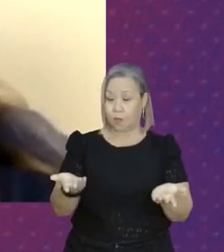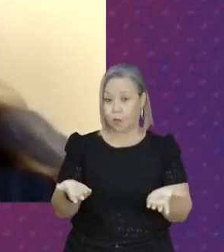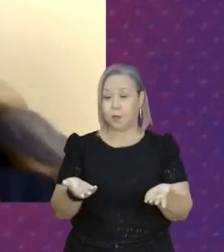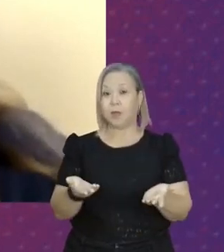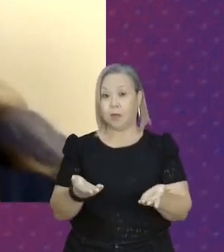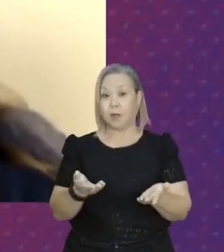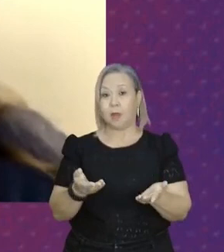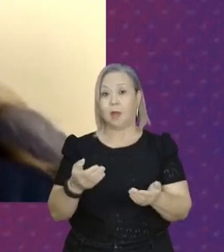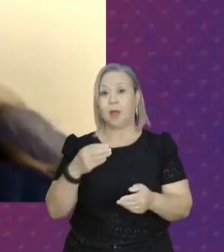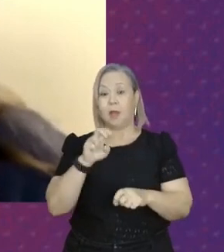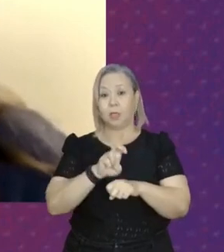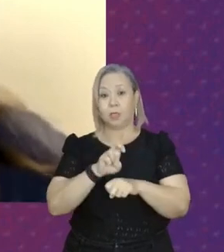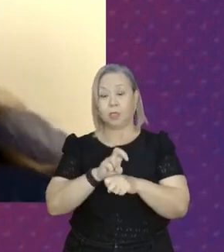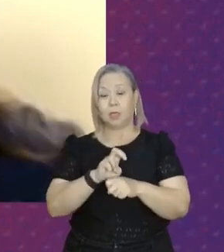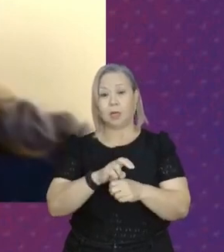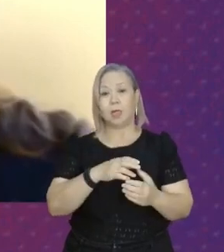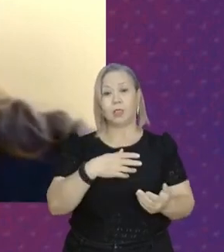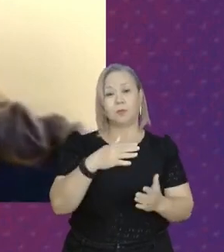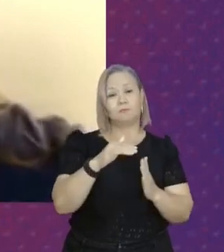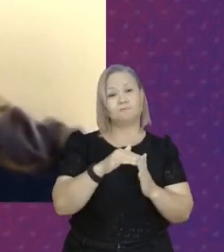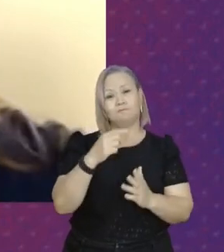com jornada integral.